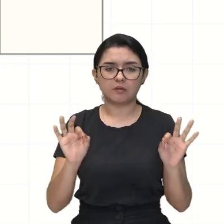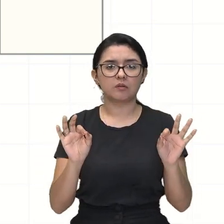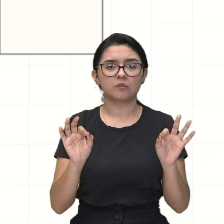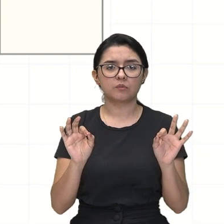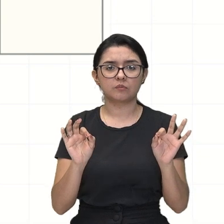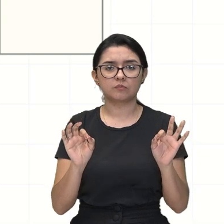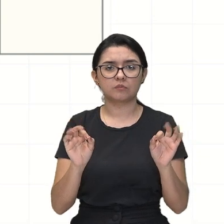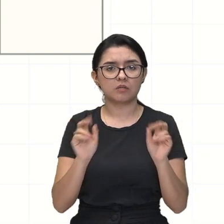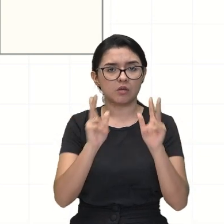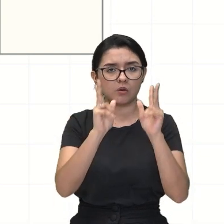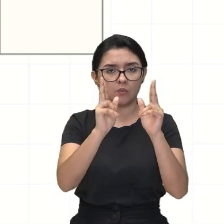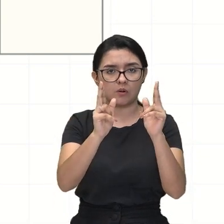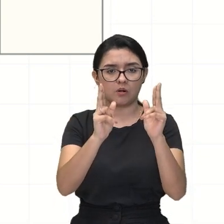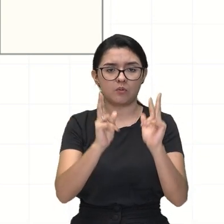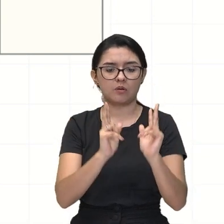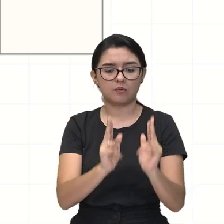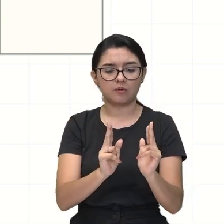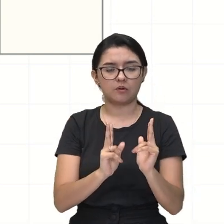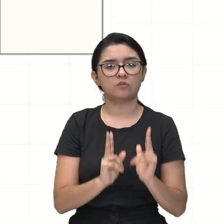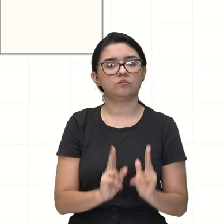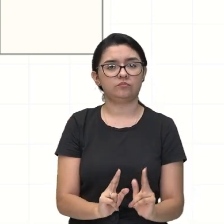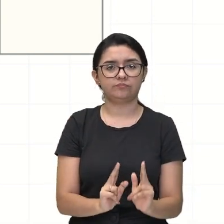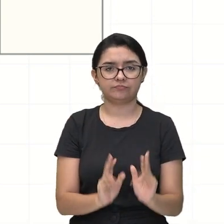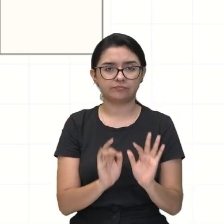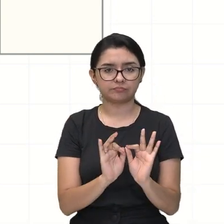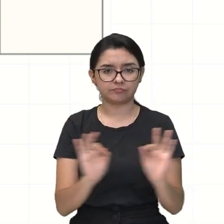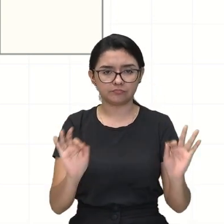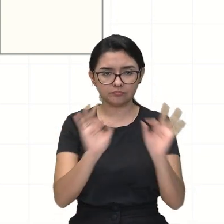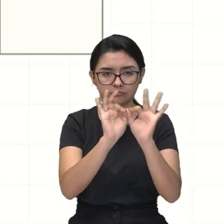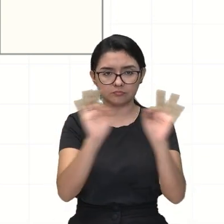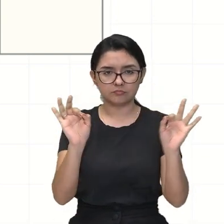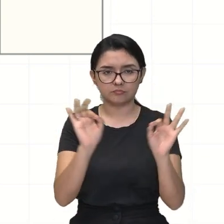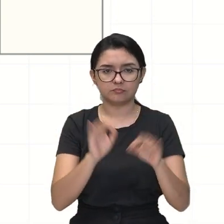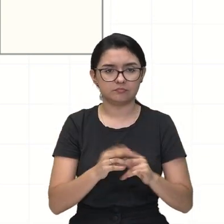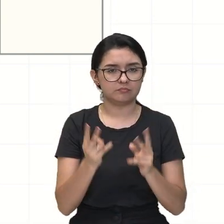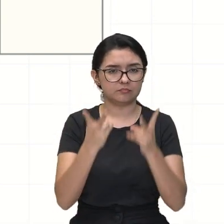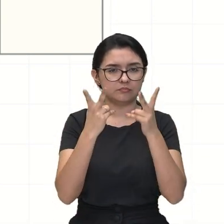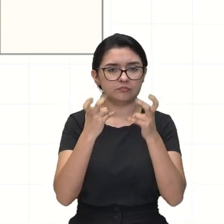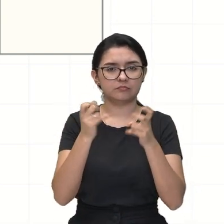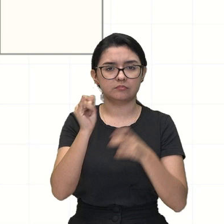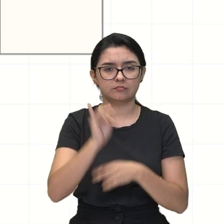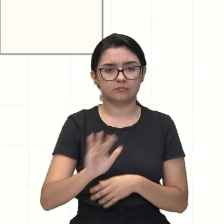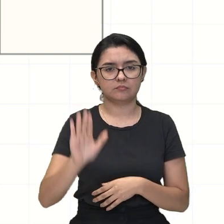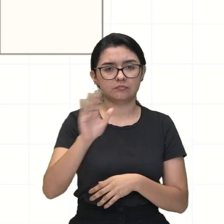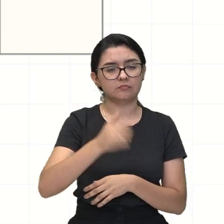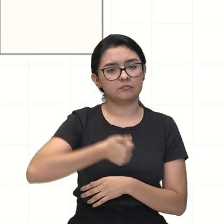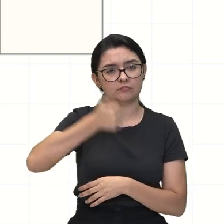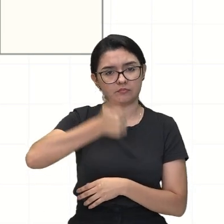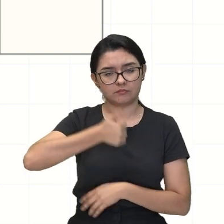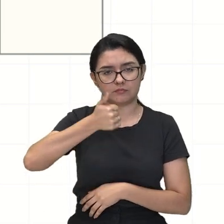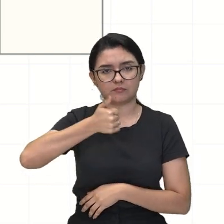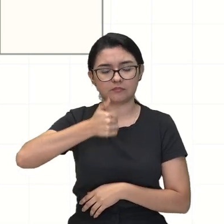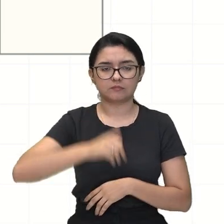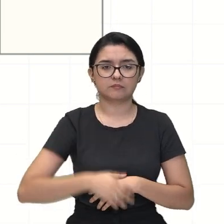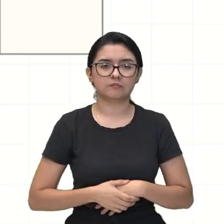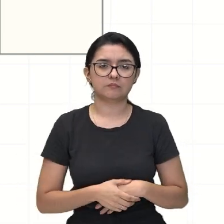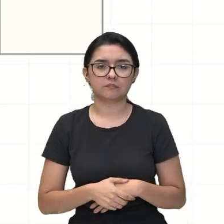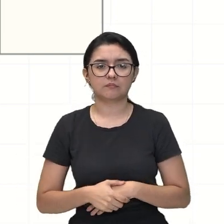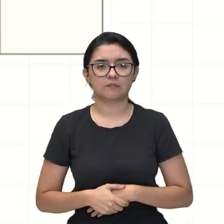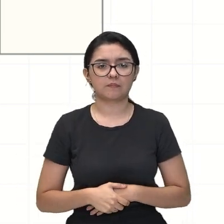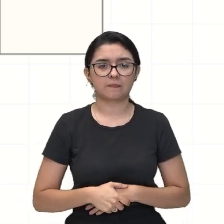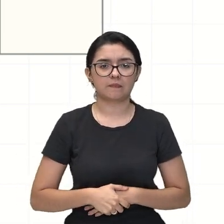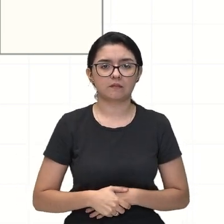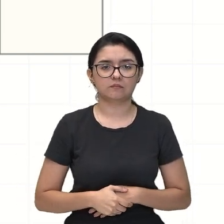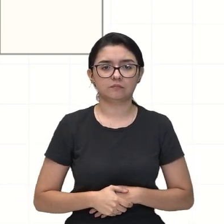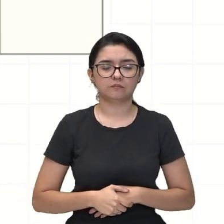né? São todas, né, com as mesmas dimensões. Aqui, no primeiro